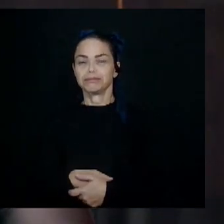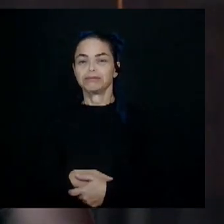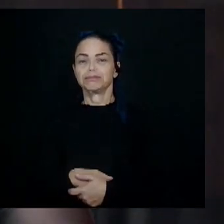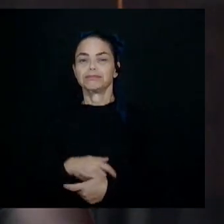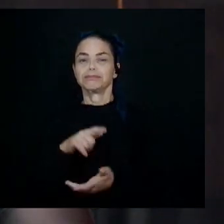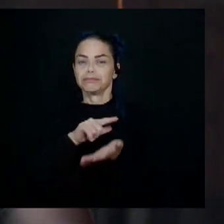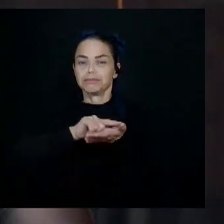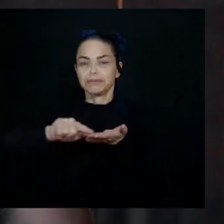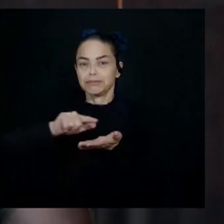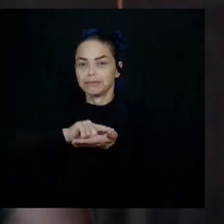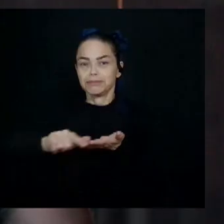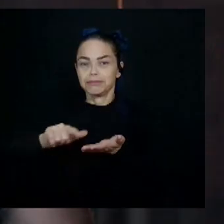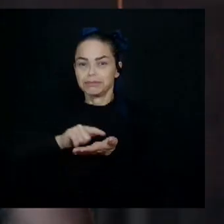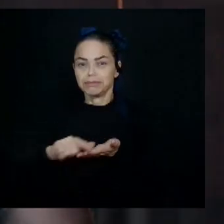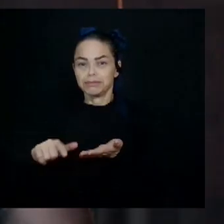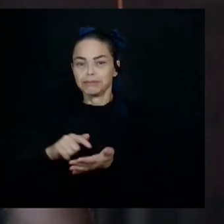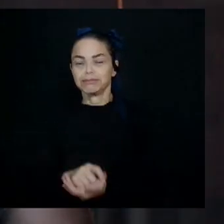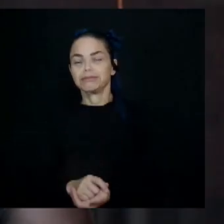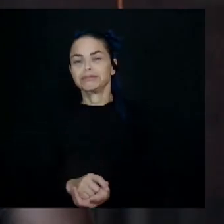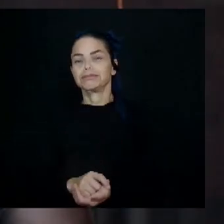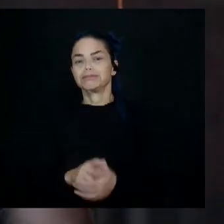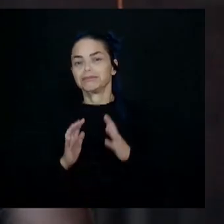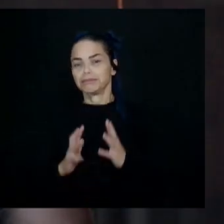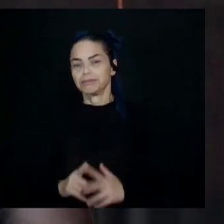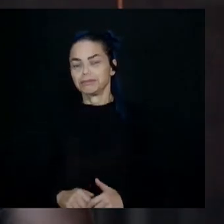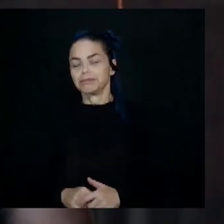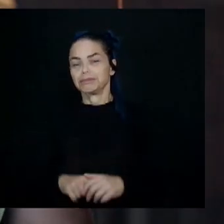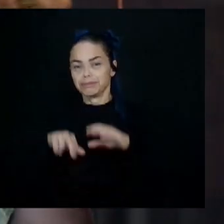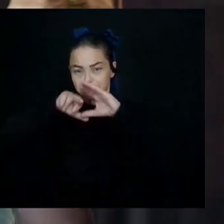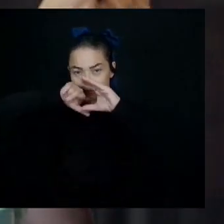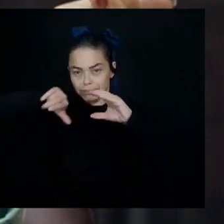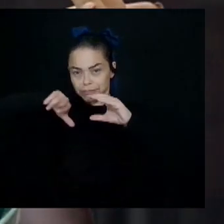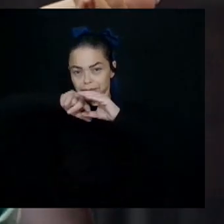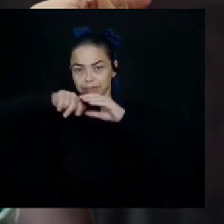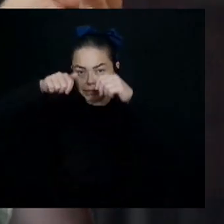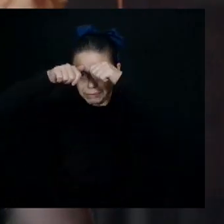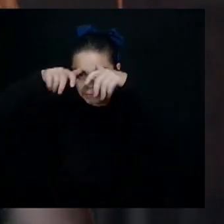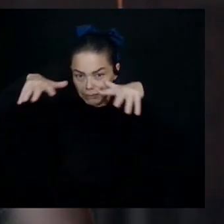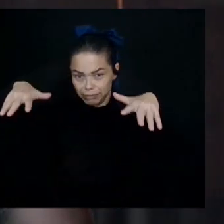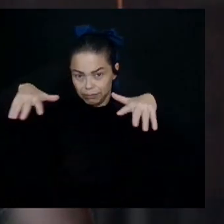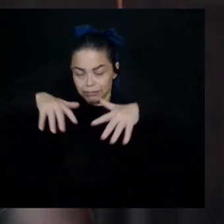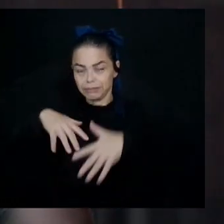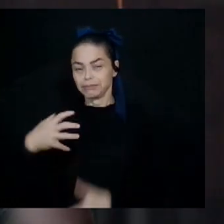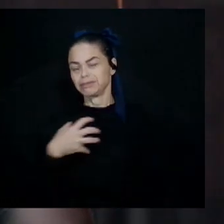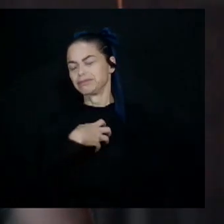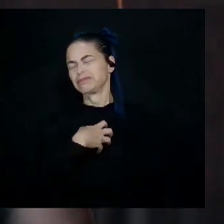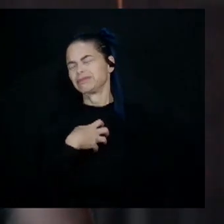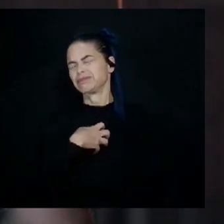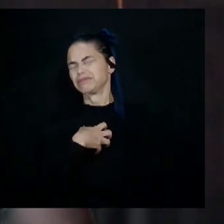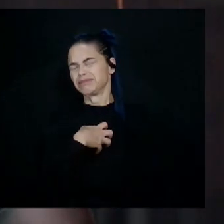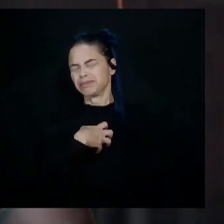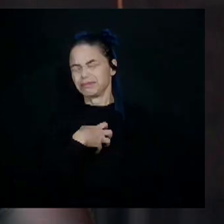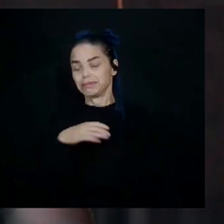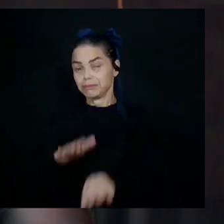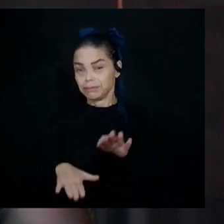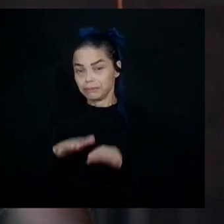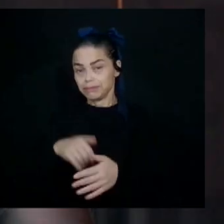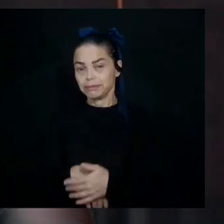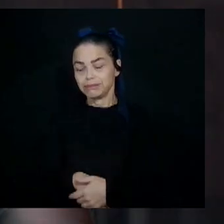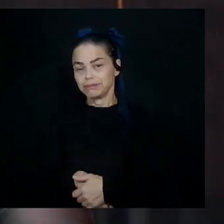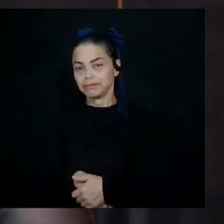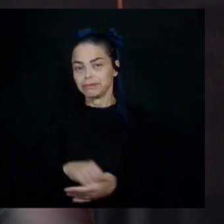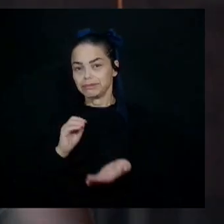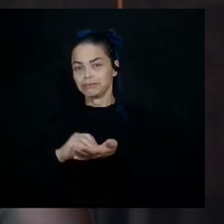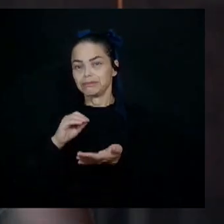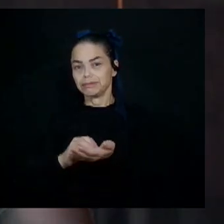gente pensar que um neurodivergente, um autista, um dos sintomas às vezes, a falta de higiene. Eles não têm